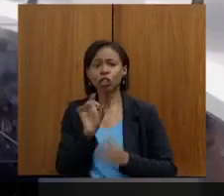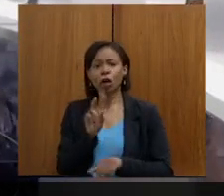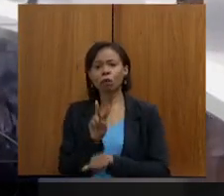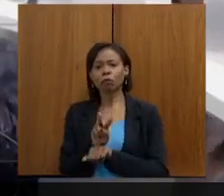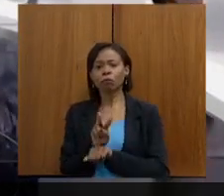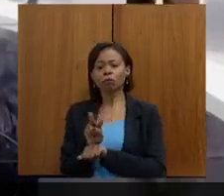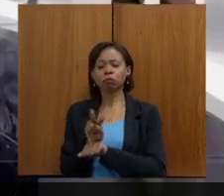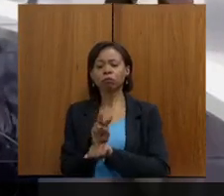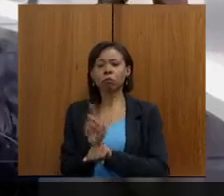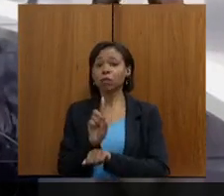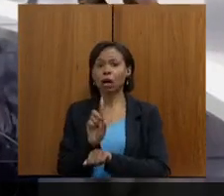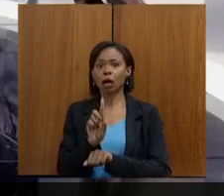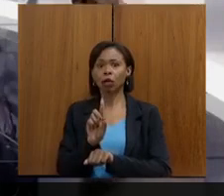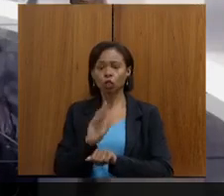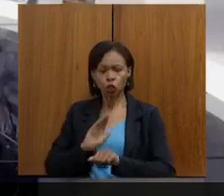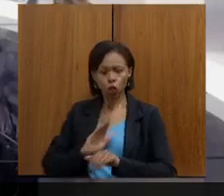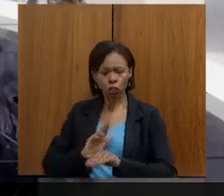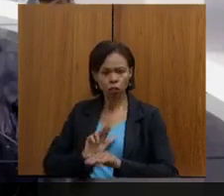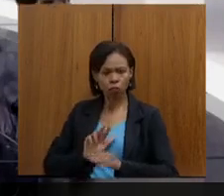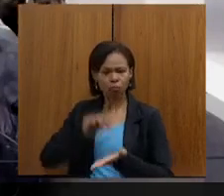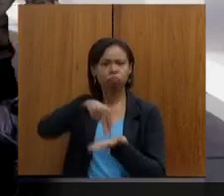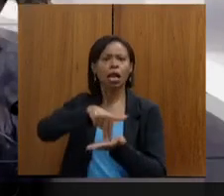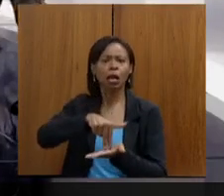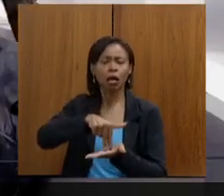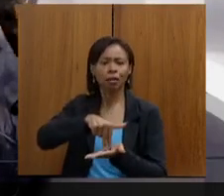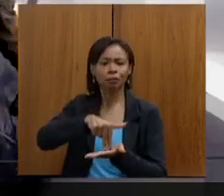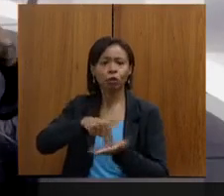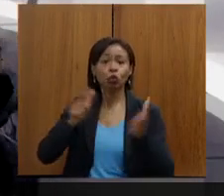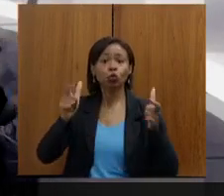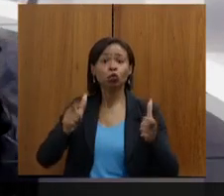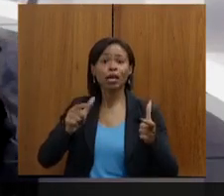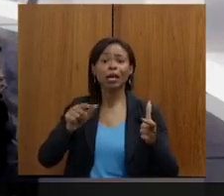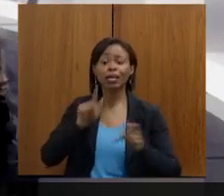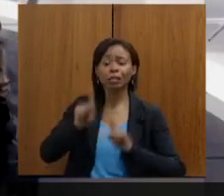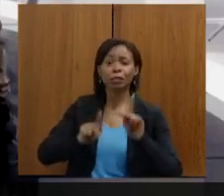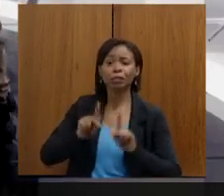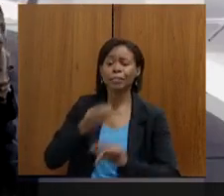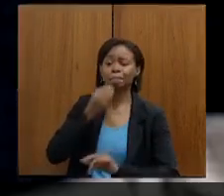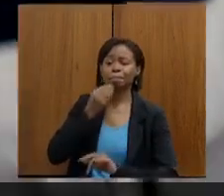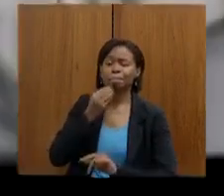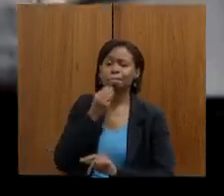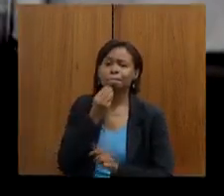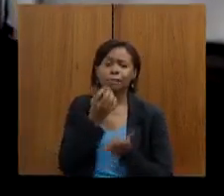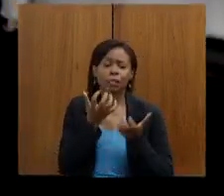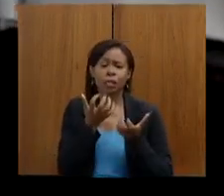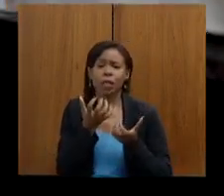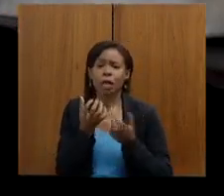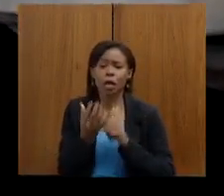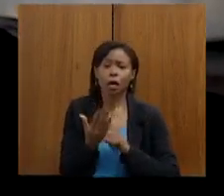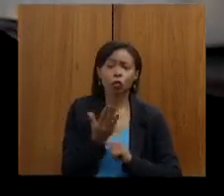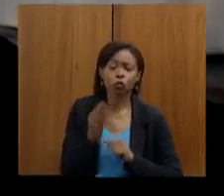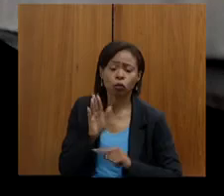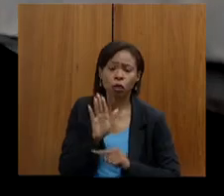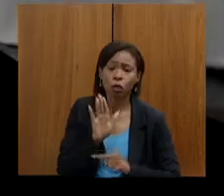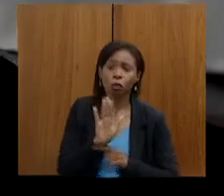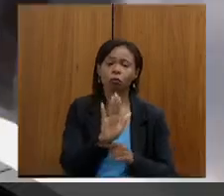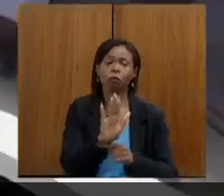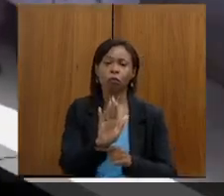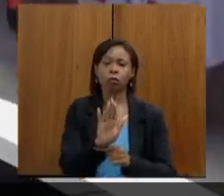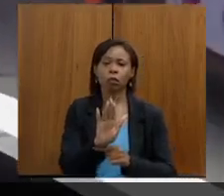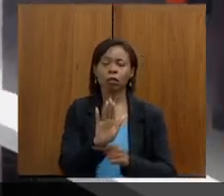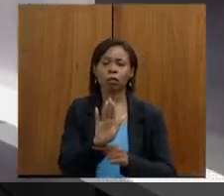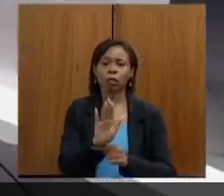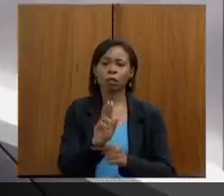que sejamos o ar onde a esperança nos espero já pode servir e proteger nosso semelhante